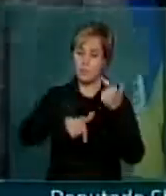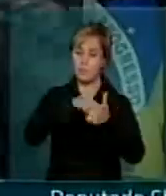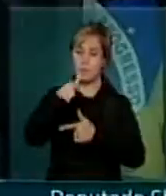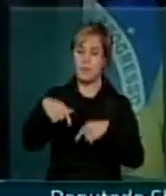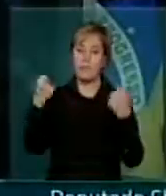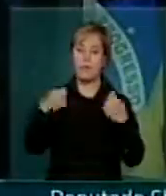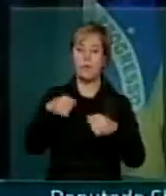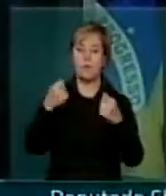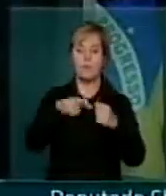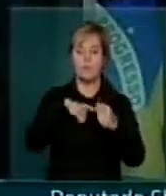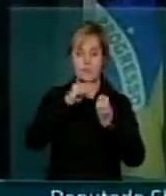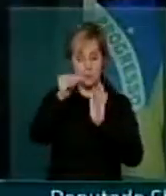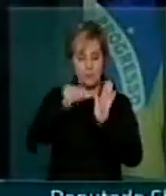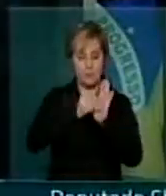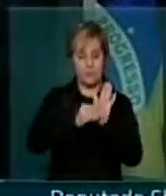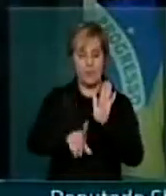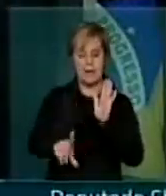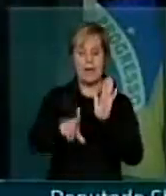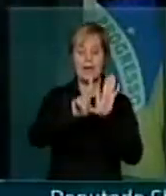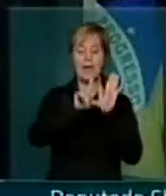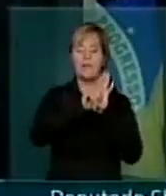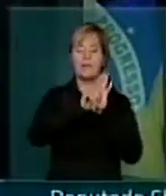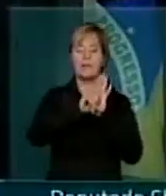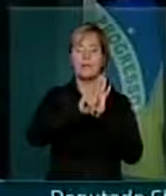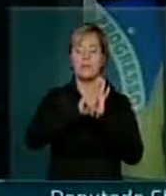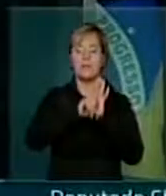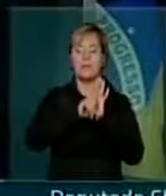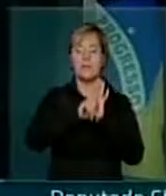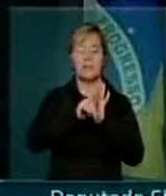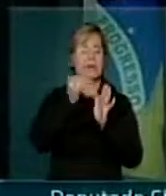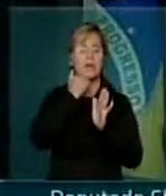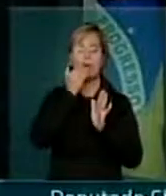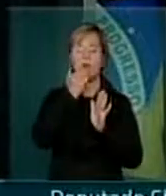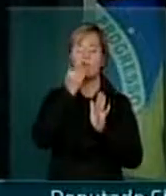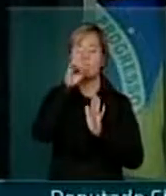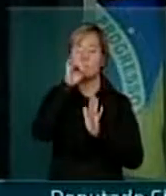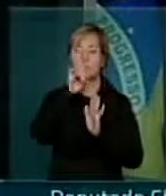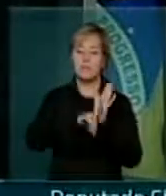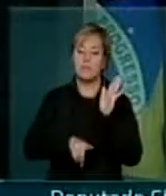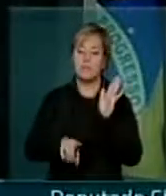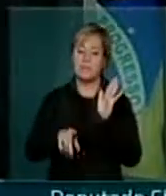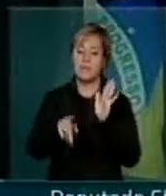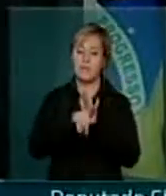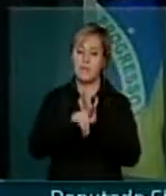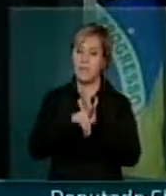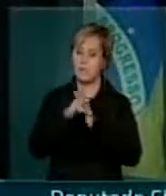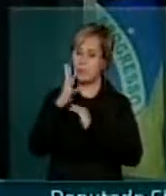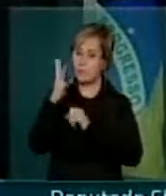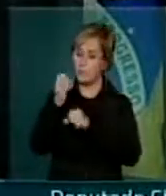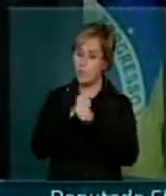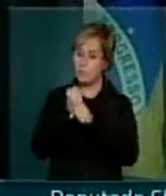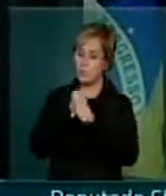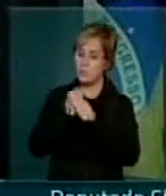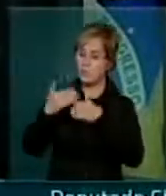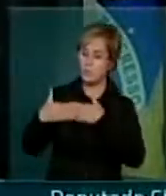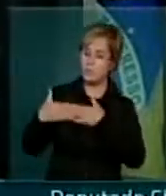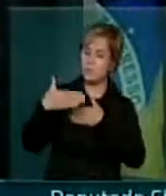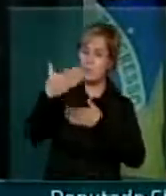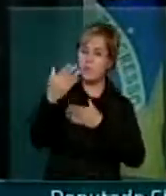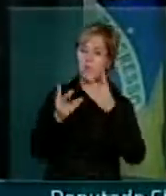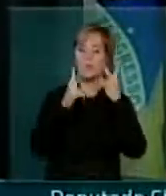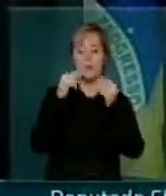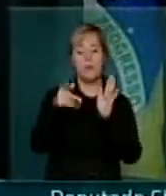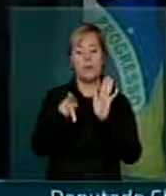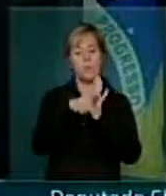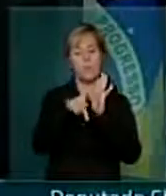deve ser fixado por lei e não por decreto nos próximos 4 anos, como a proposta do